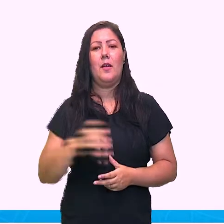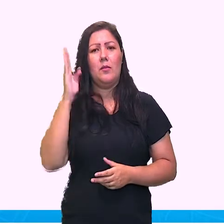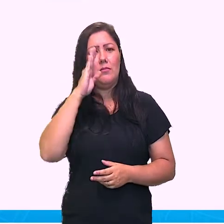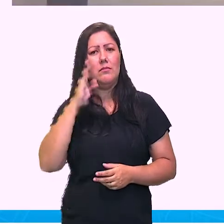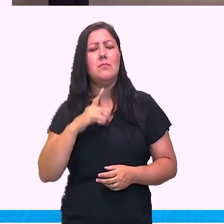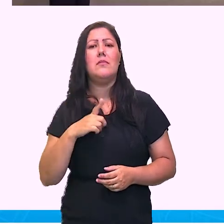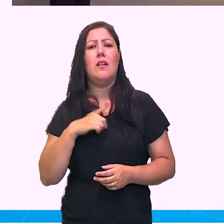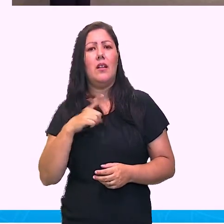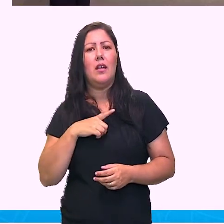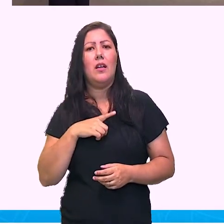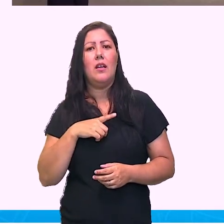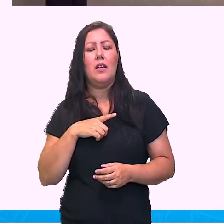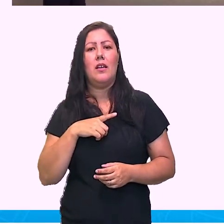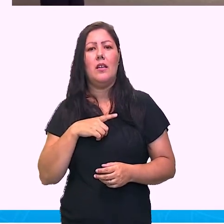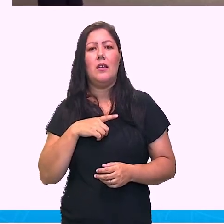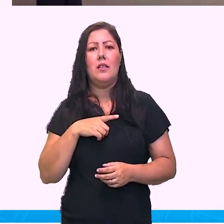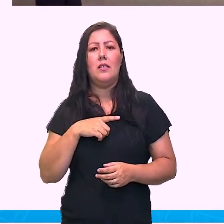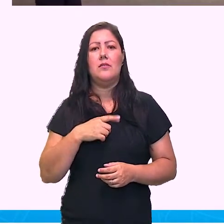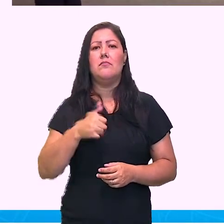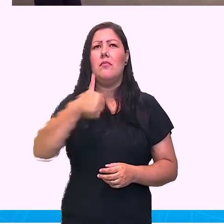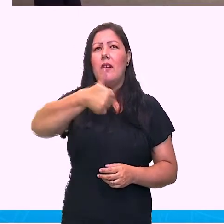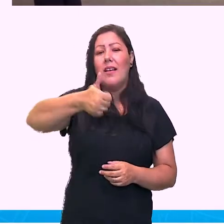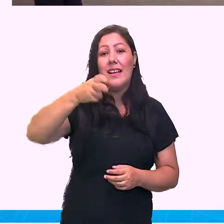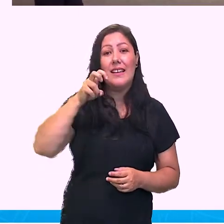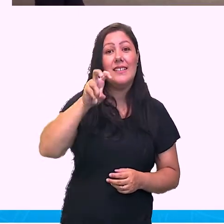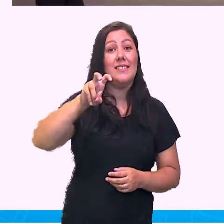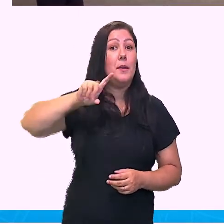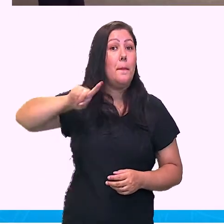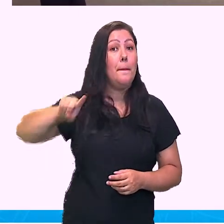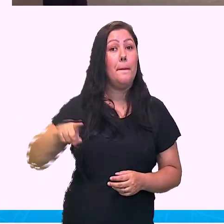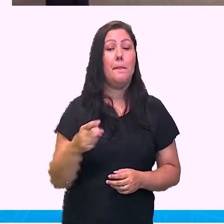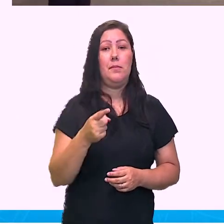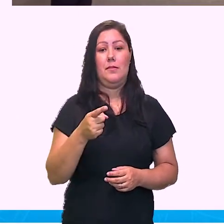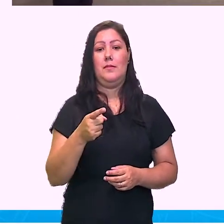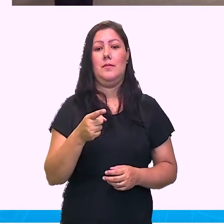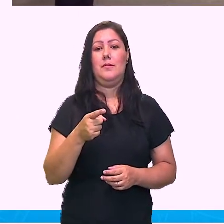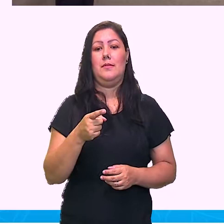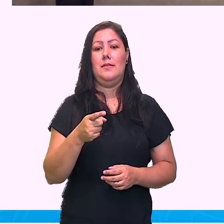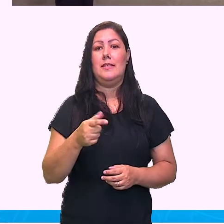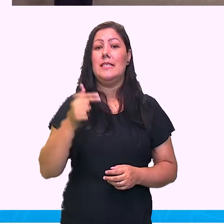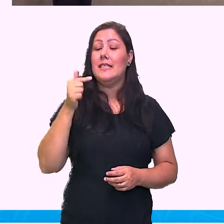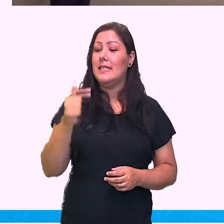também 15.000 quilômetros,